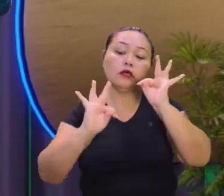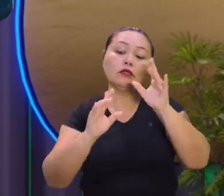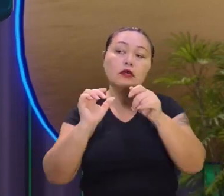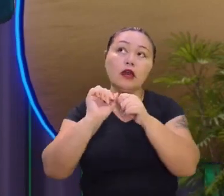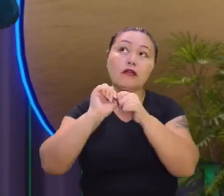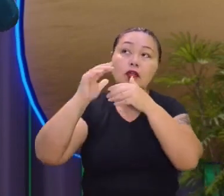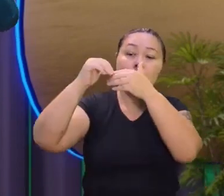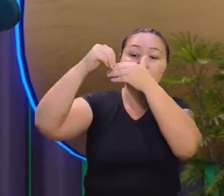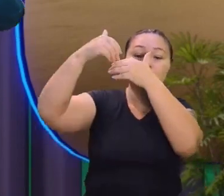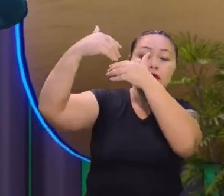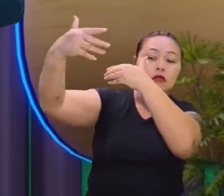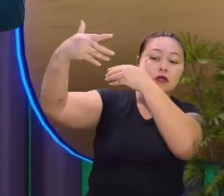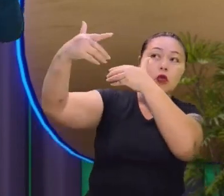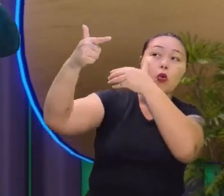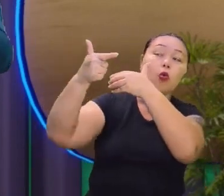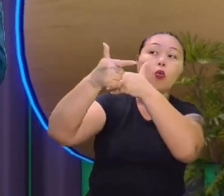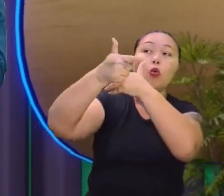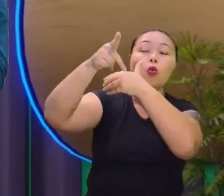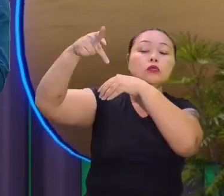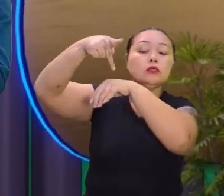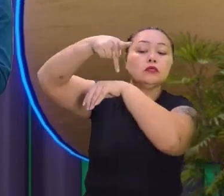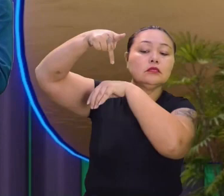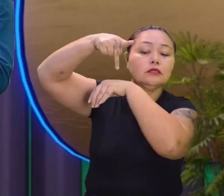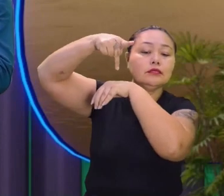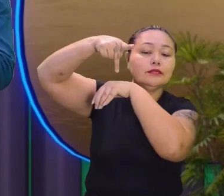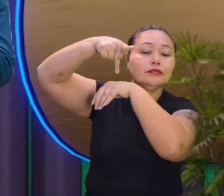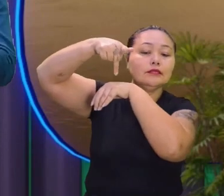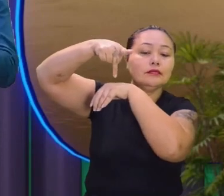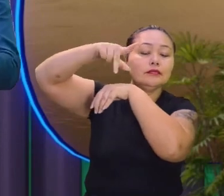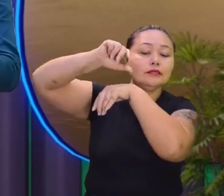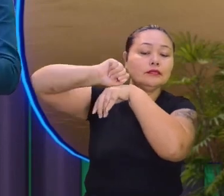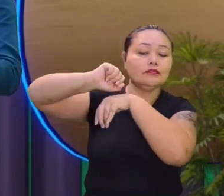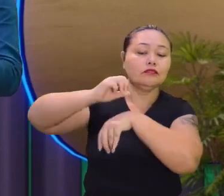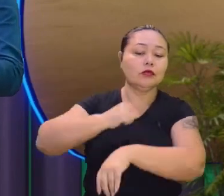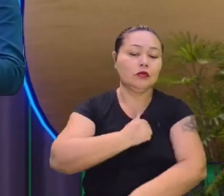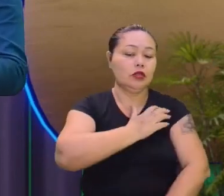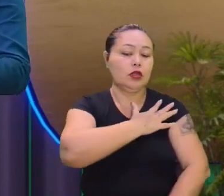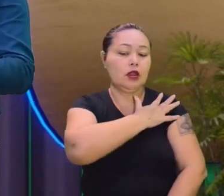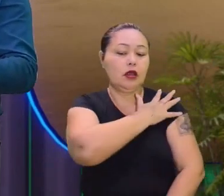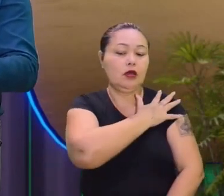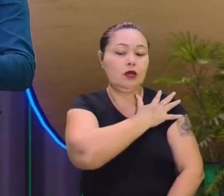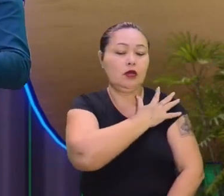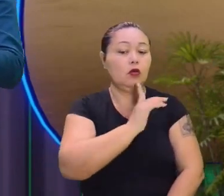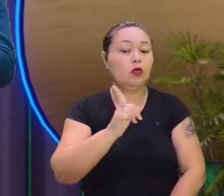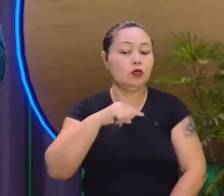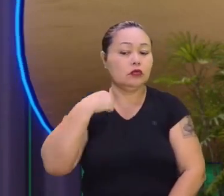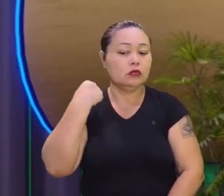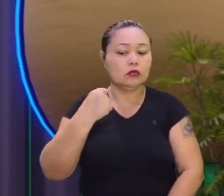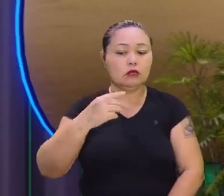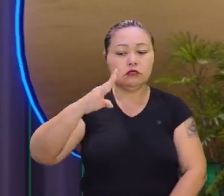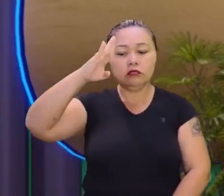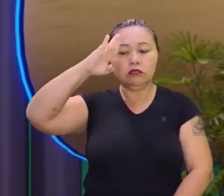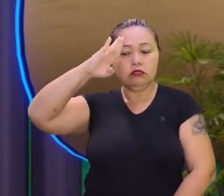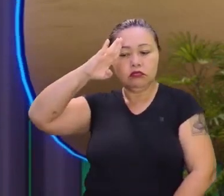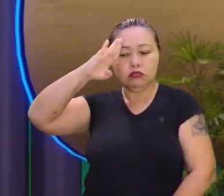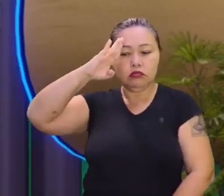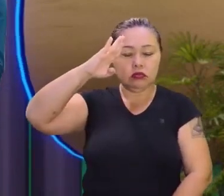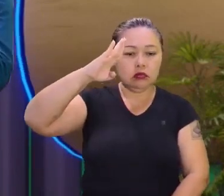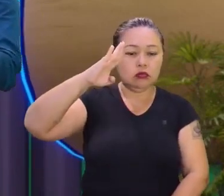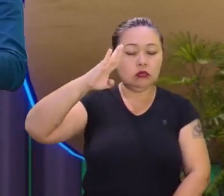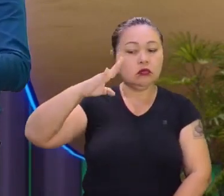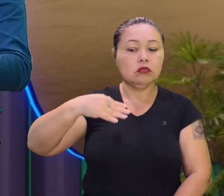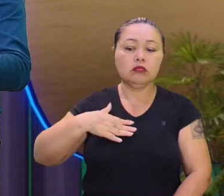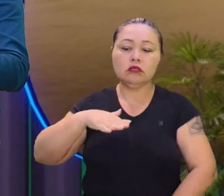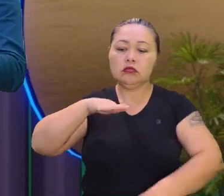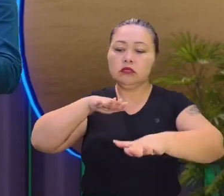espaço, feita por outros países, Os generais, os nossos militares